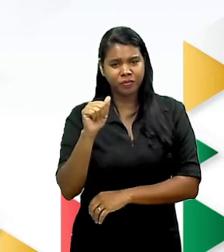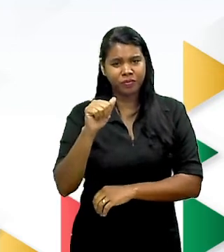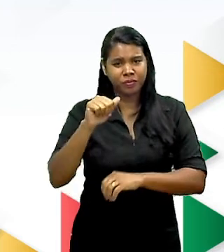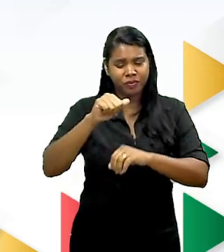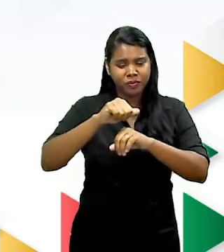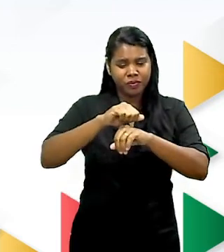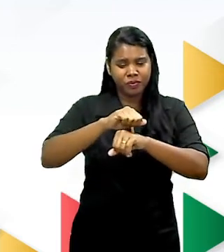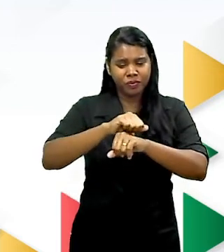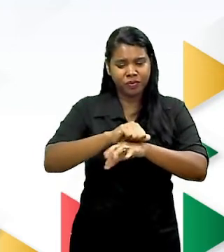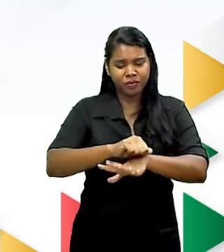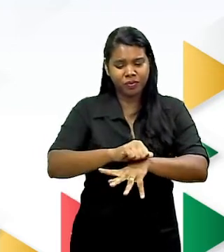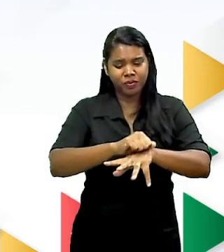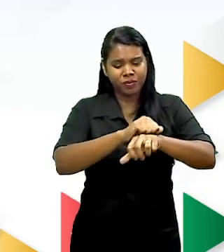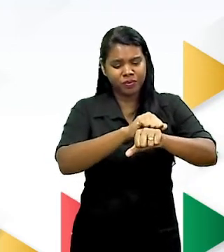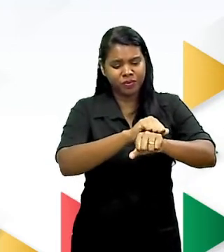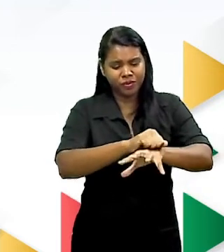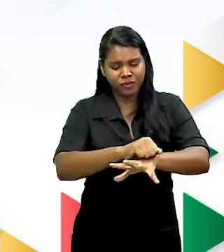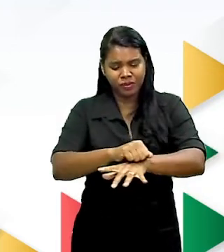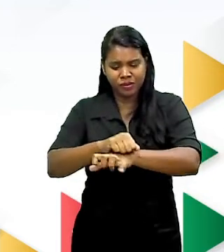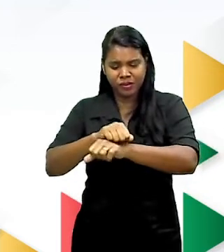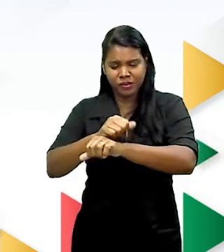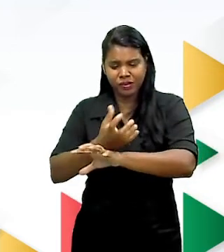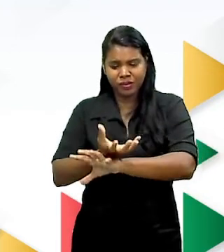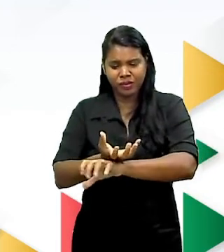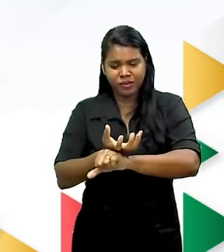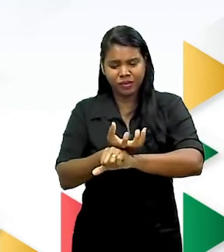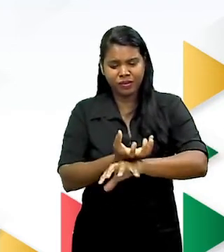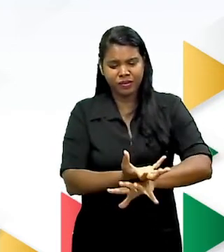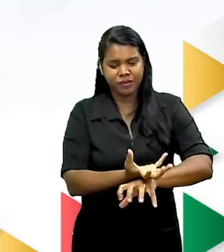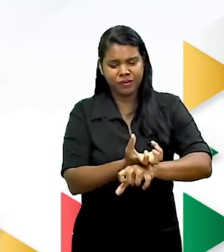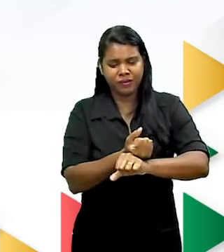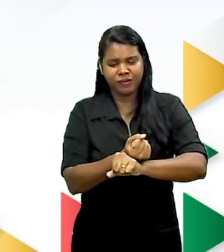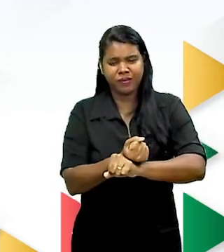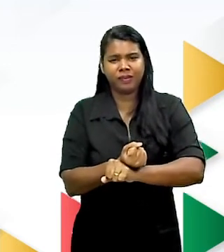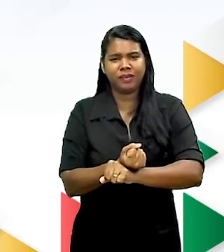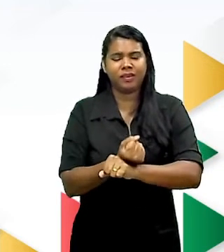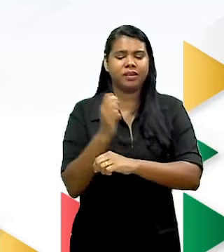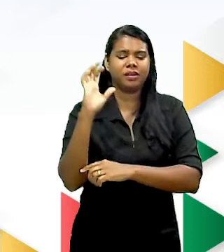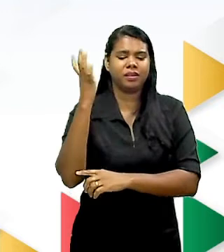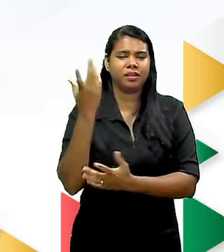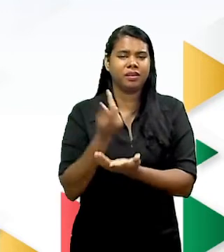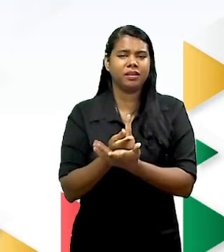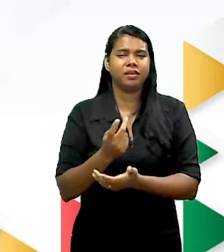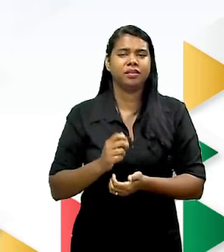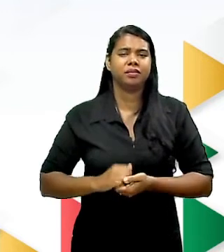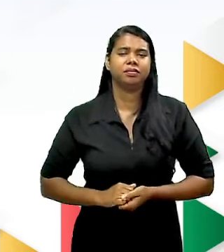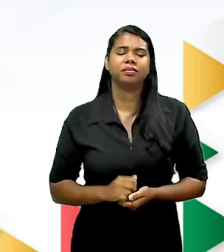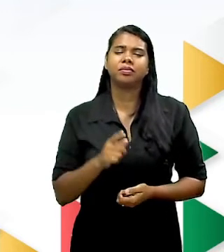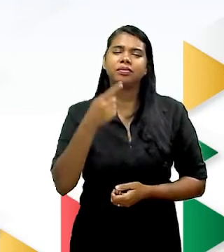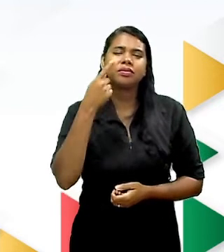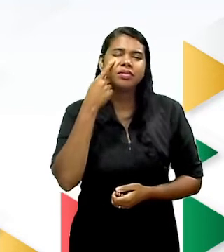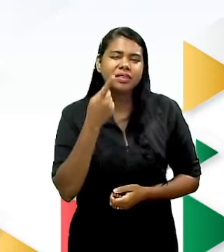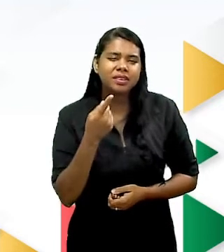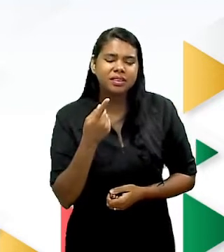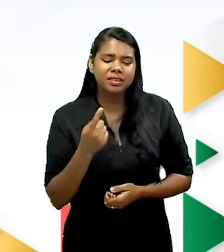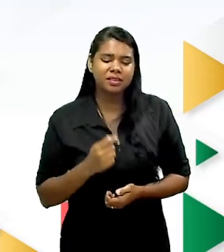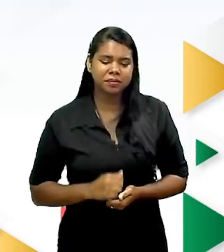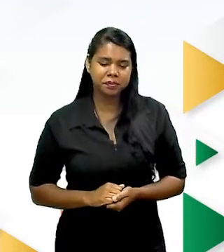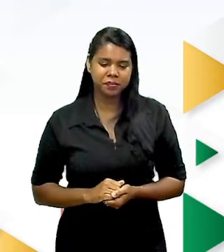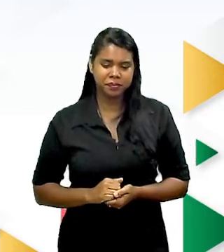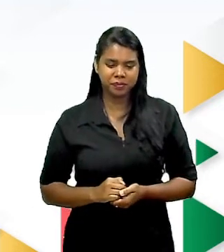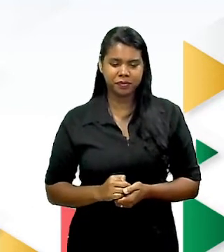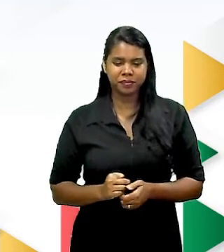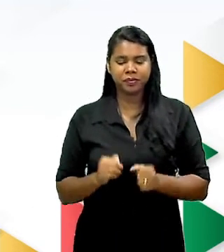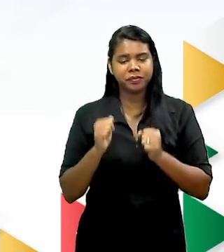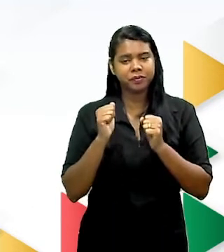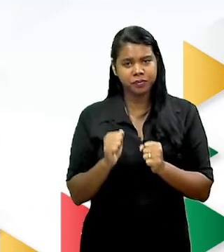bioma característico do Nordeste, então evidenciando aqui esse fenômeno. Você sabia? Acompanha comigo.